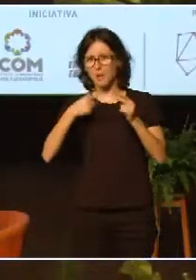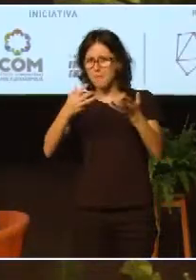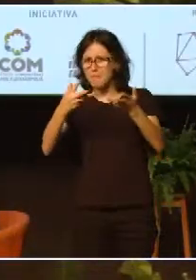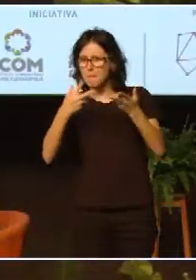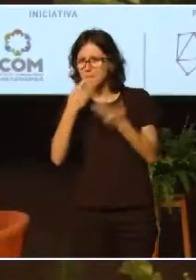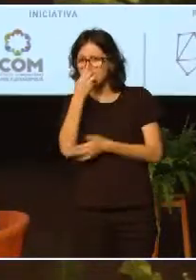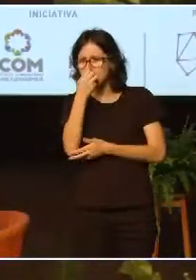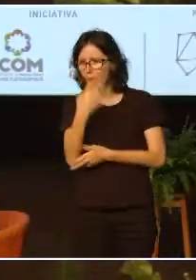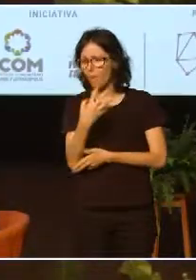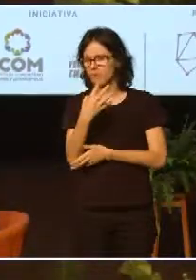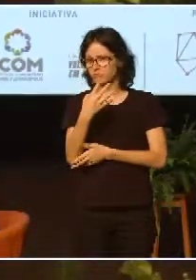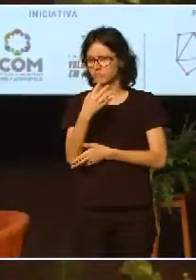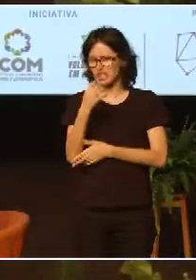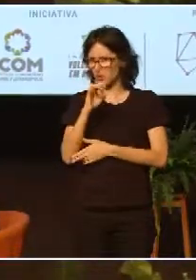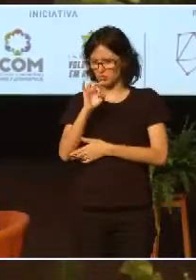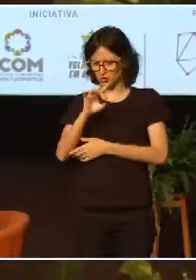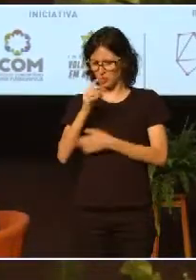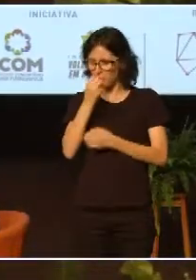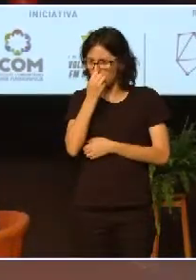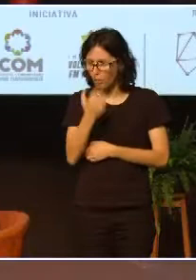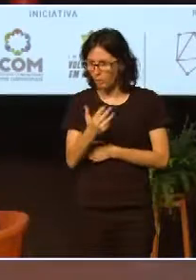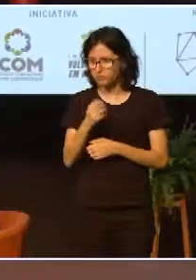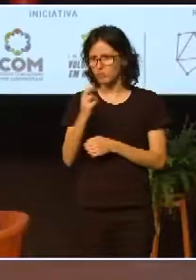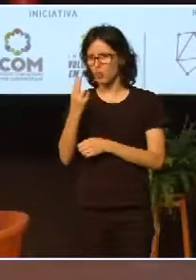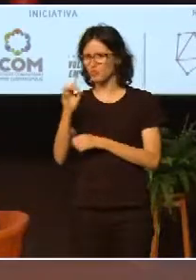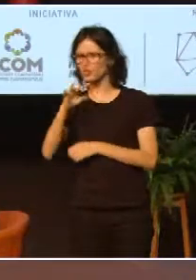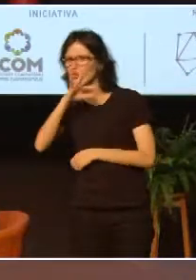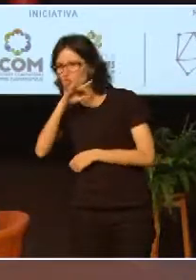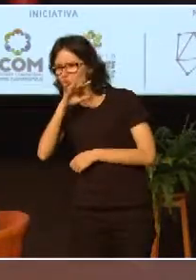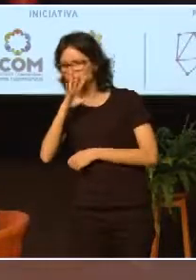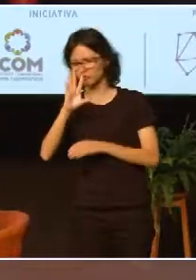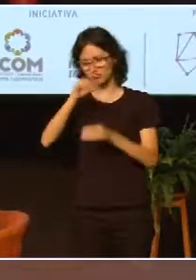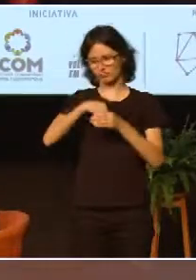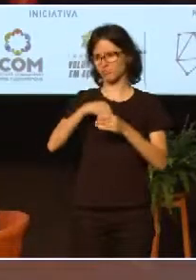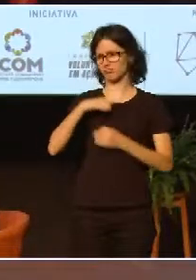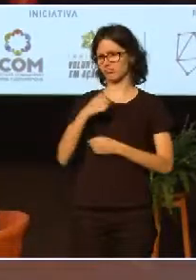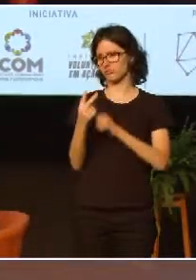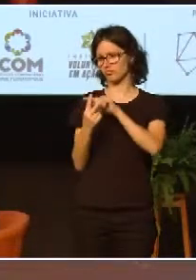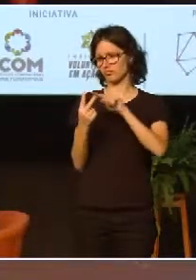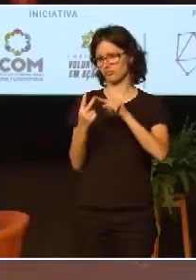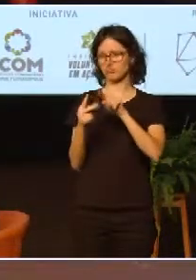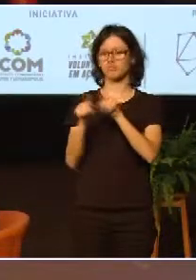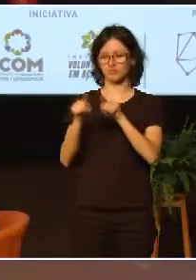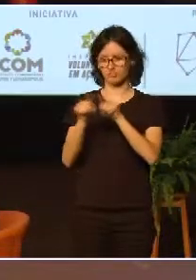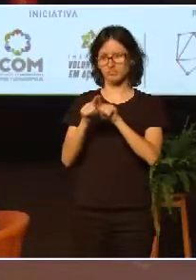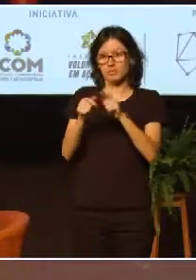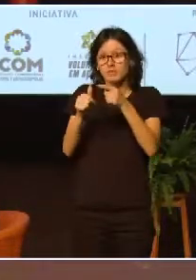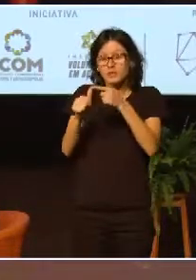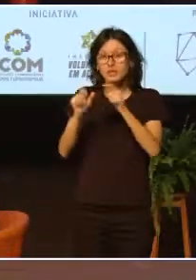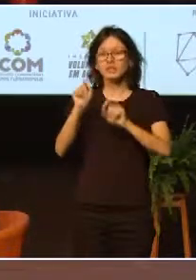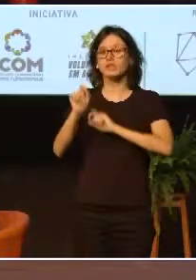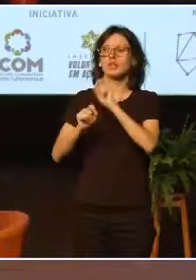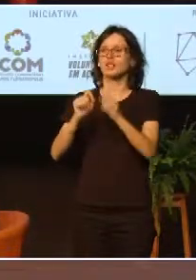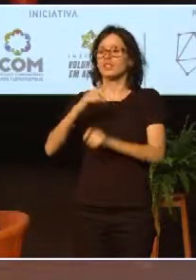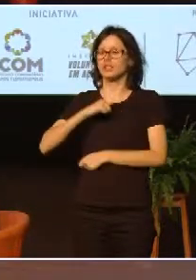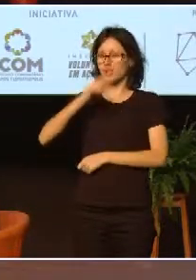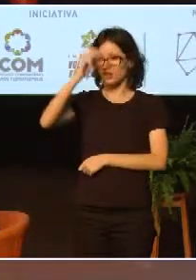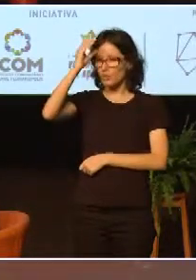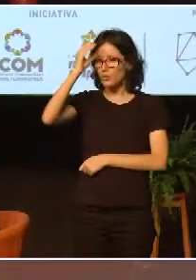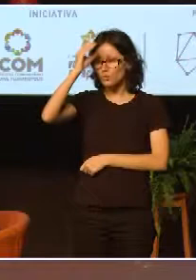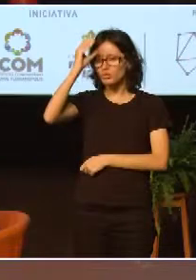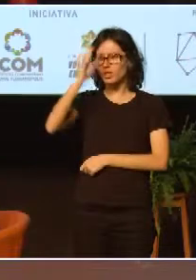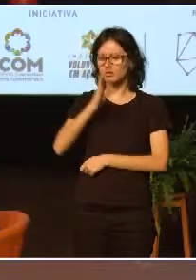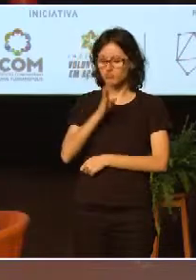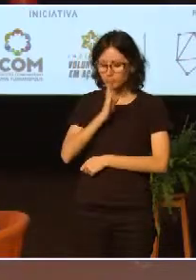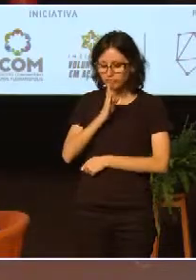maravilhosamente bom, nem ninguém é tão ruim. Então, a primeira coisa é assim, a gente ter essa consciência, isso